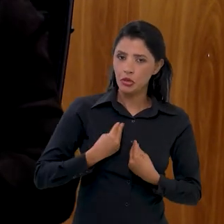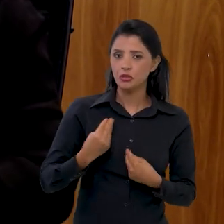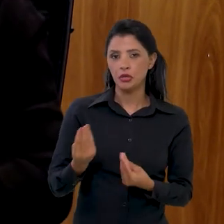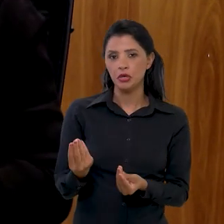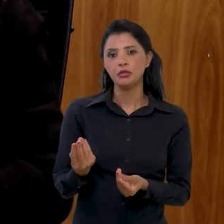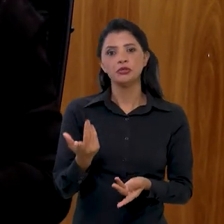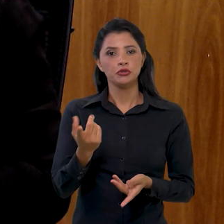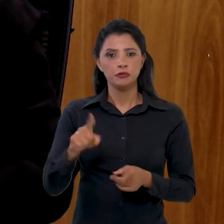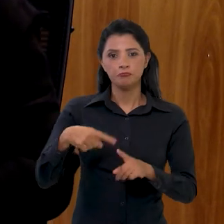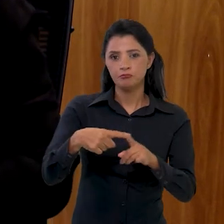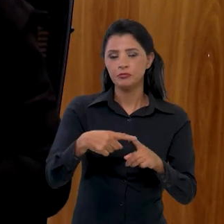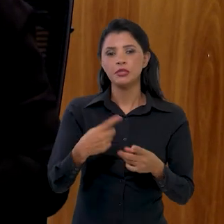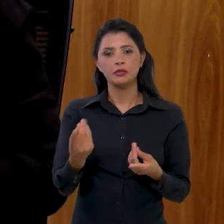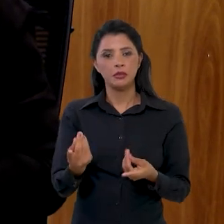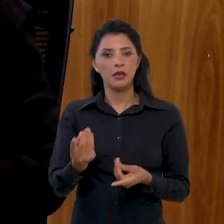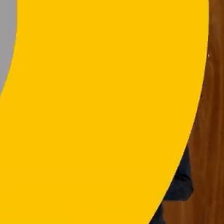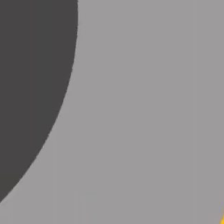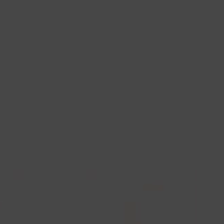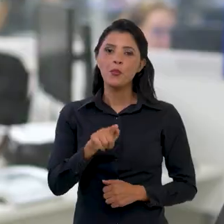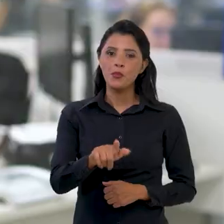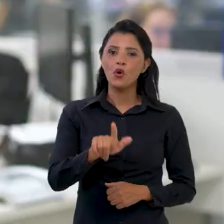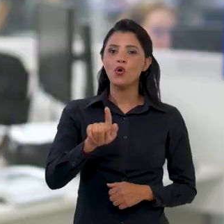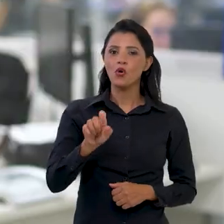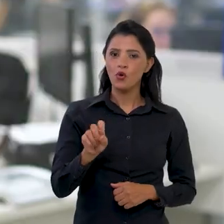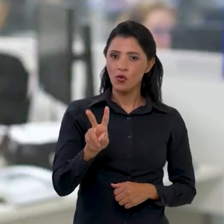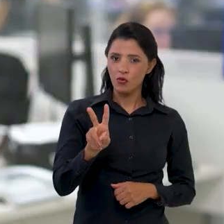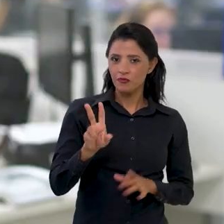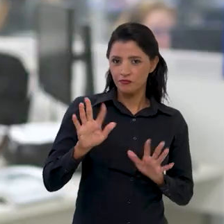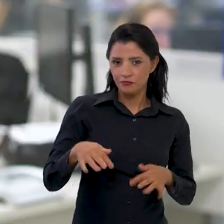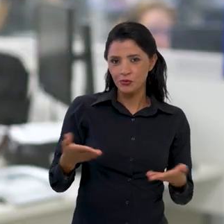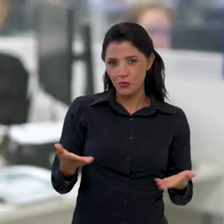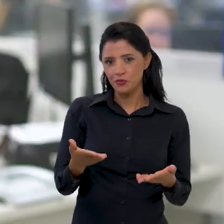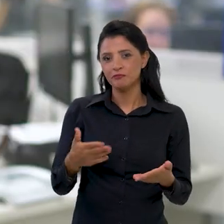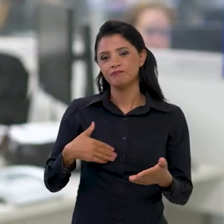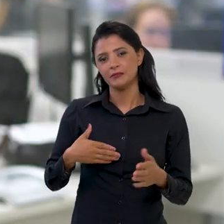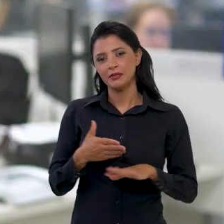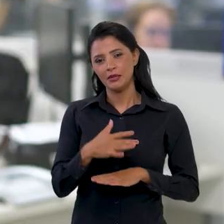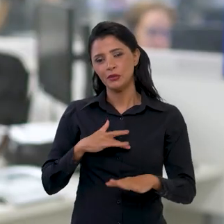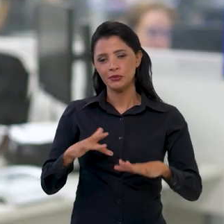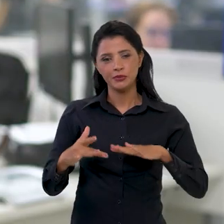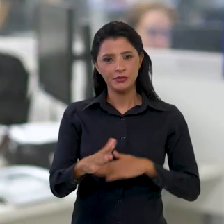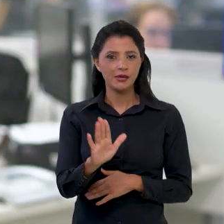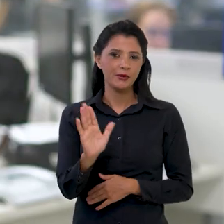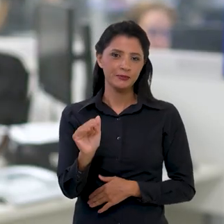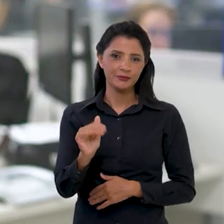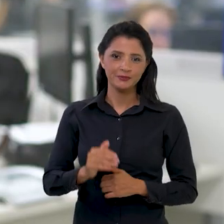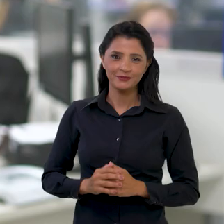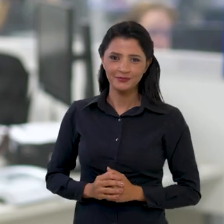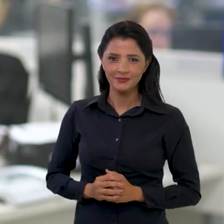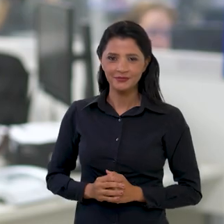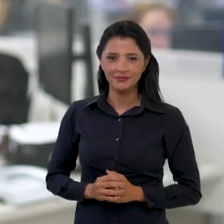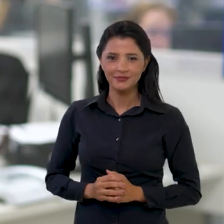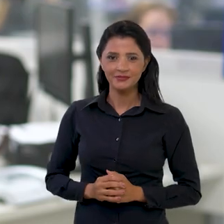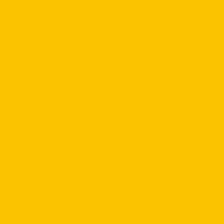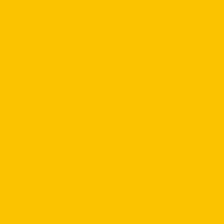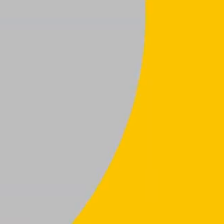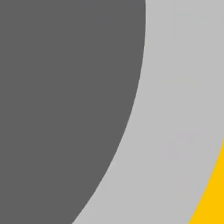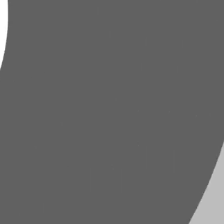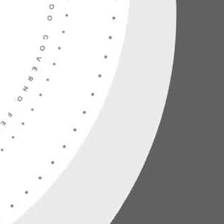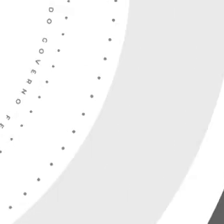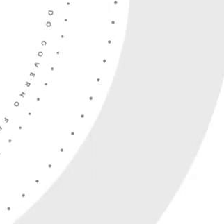isso traz divisas para nós, Traz renda. E o Ponto Gov de hoje fica por aqui. Siga com a gente nas redes sociais.